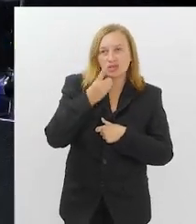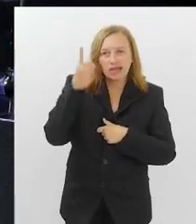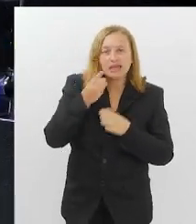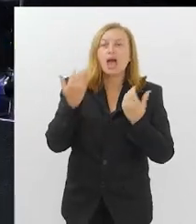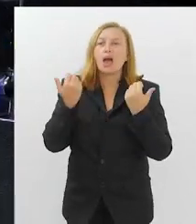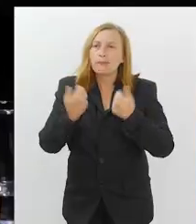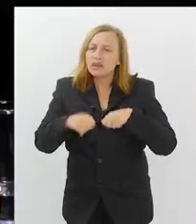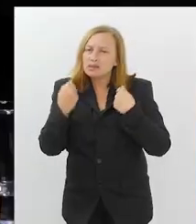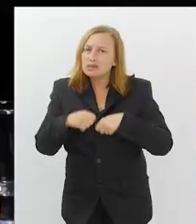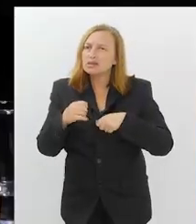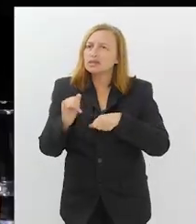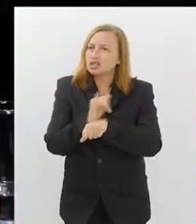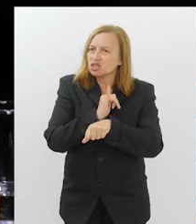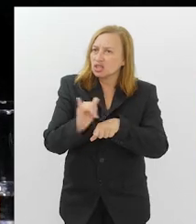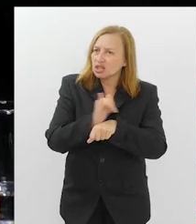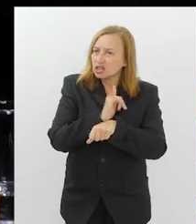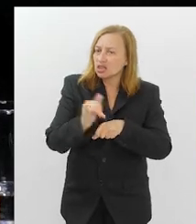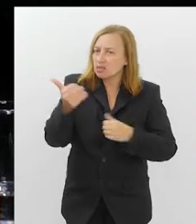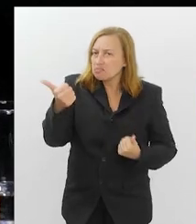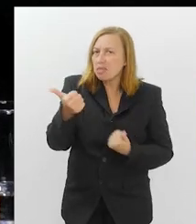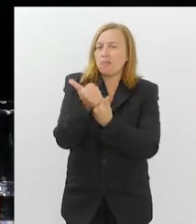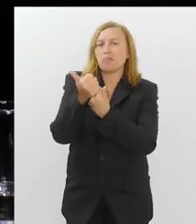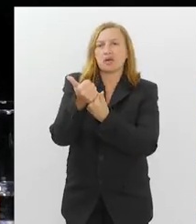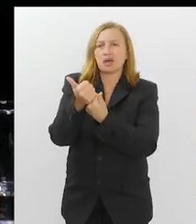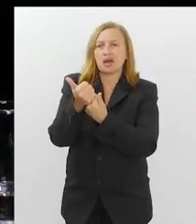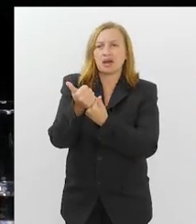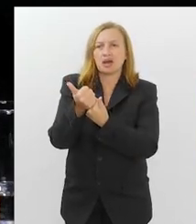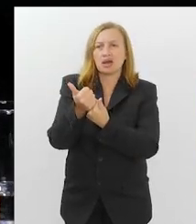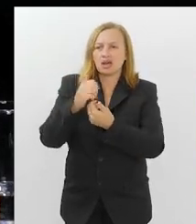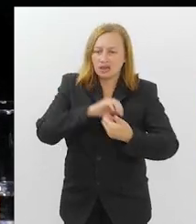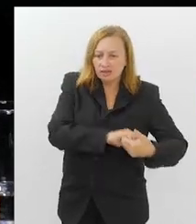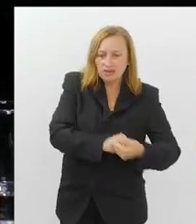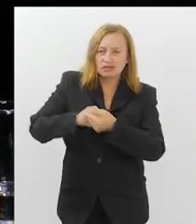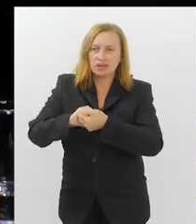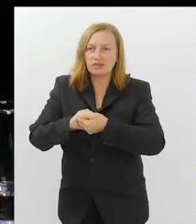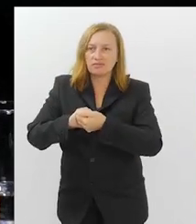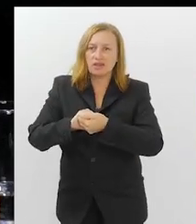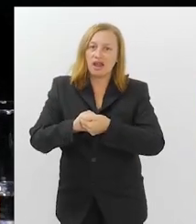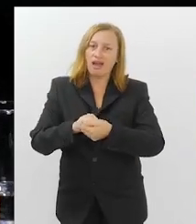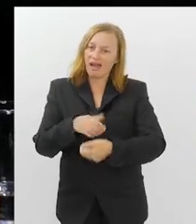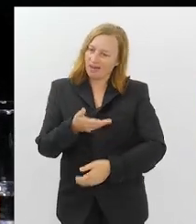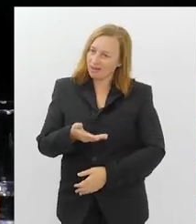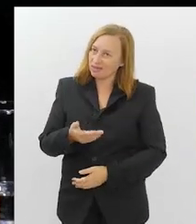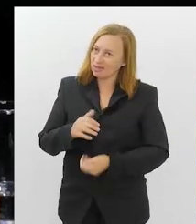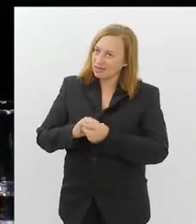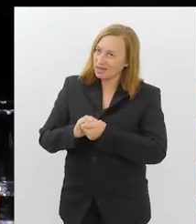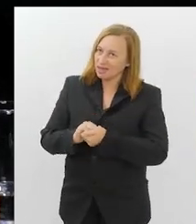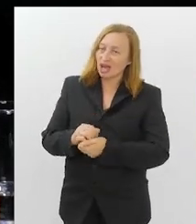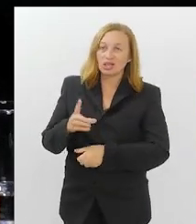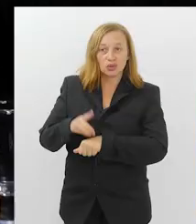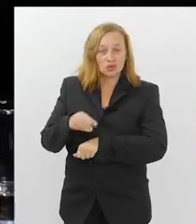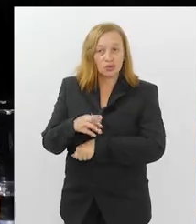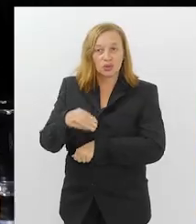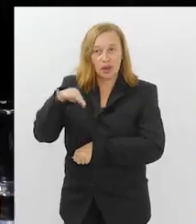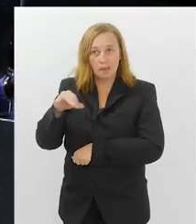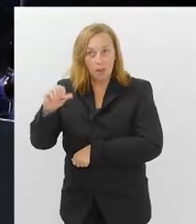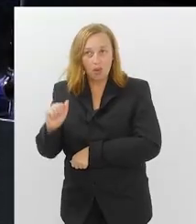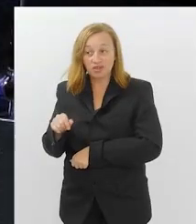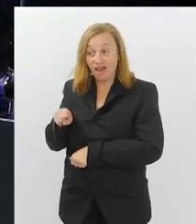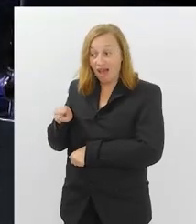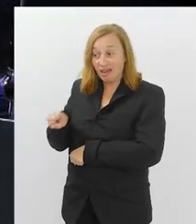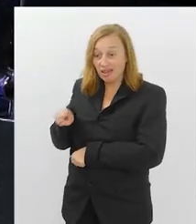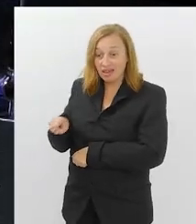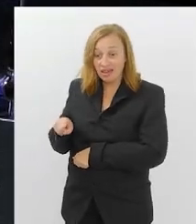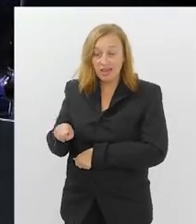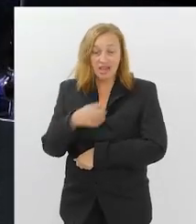si e por outras, precisa ter mecanismos que vão dar suporte, que vai segurar a mão e dizer assim, ó, aqui,